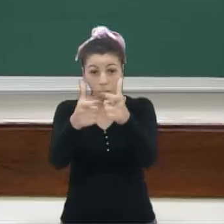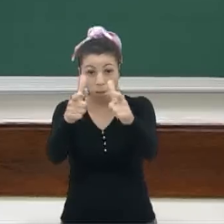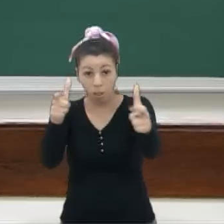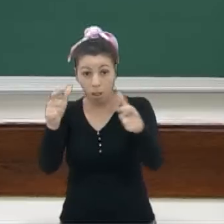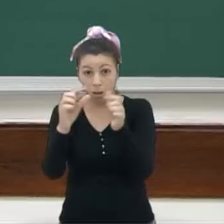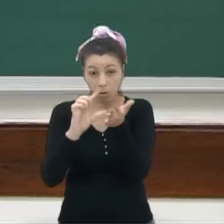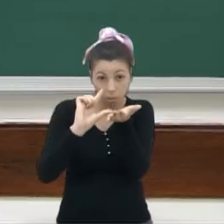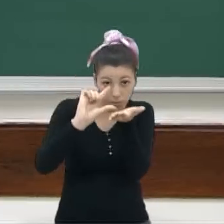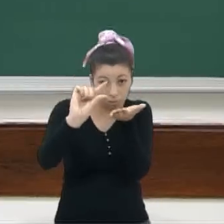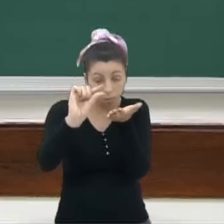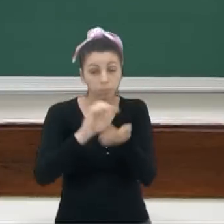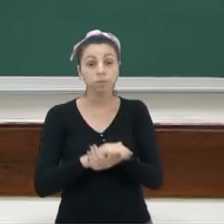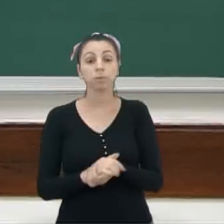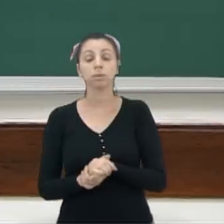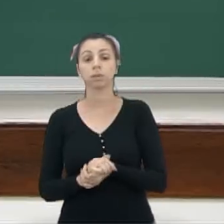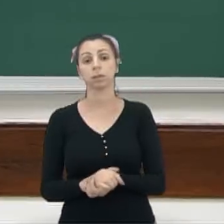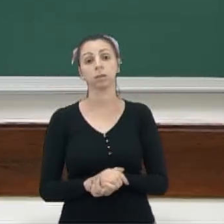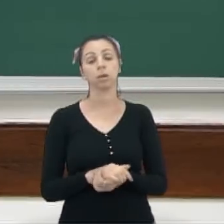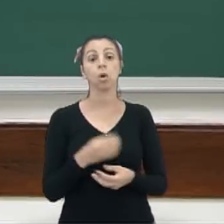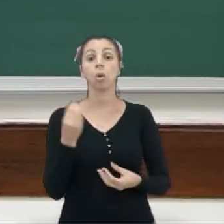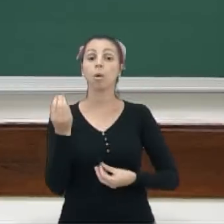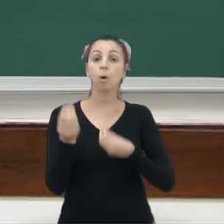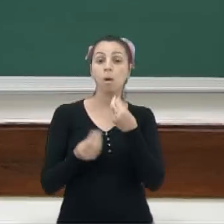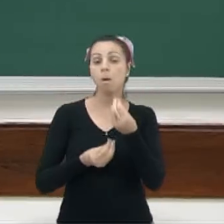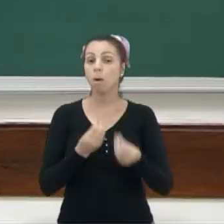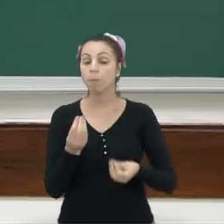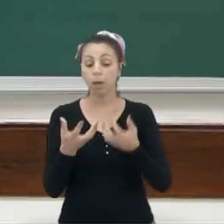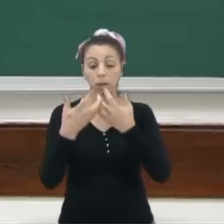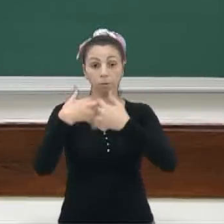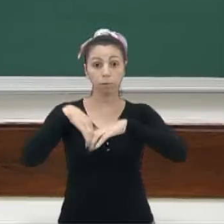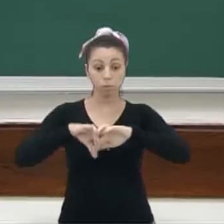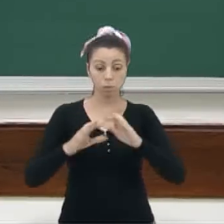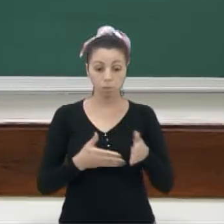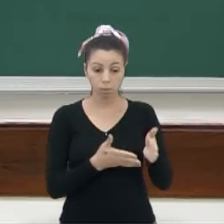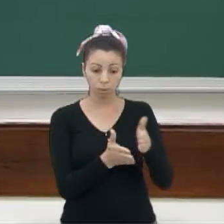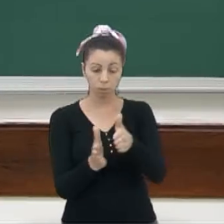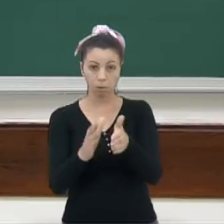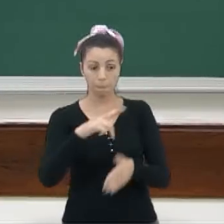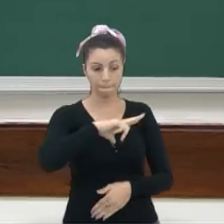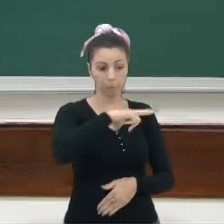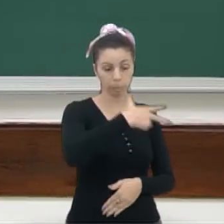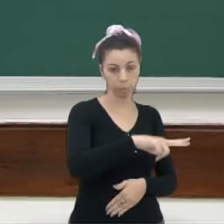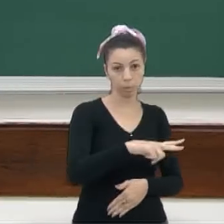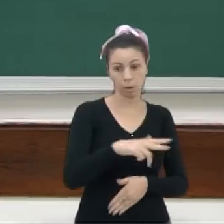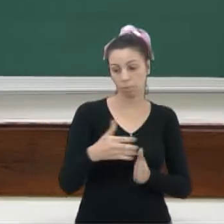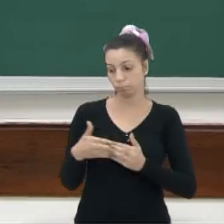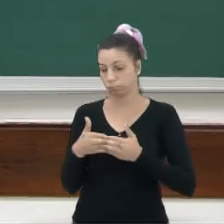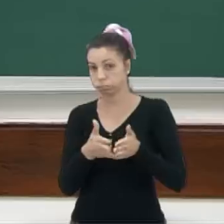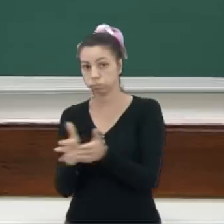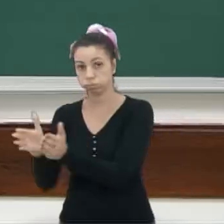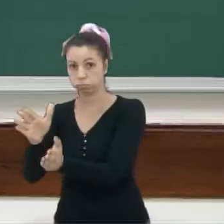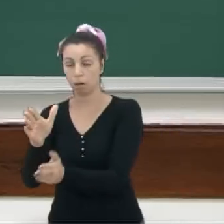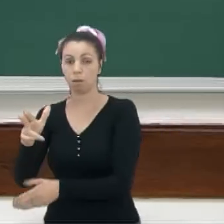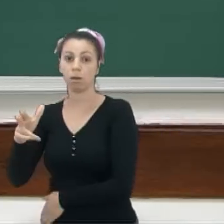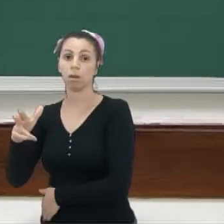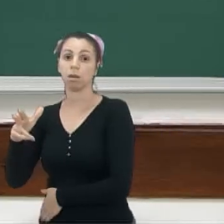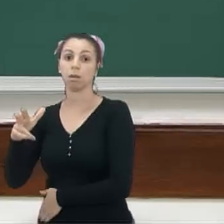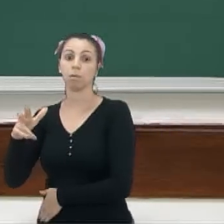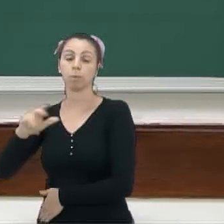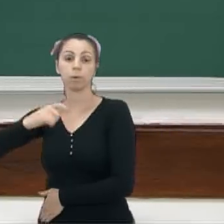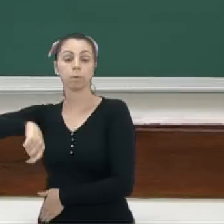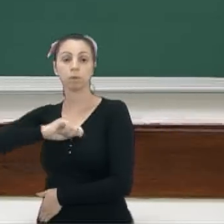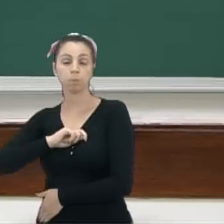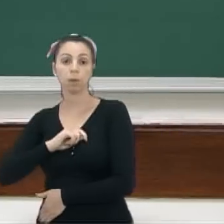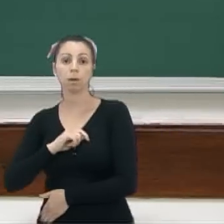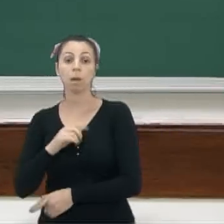Então a gente está vendo como foram traçadas as rotas, tanto por Portugal quanto por Espanha, e o que isso